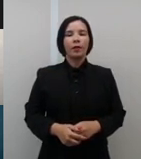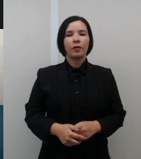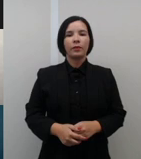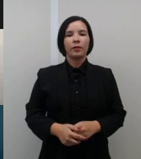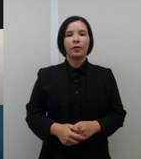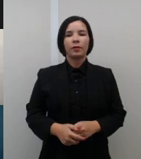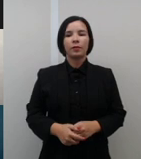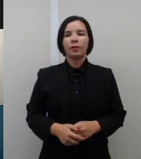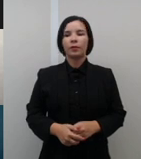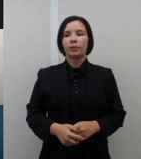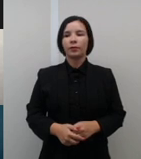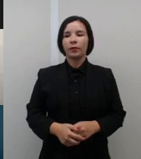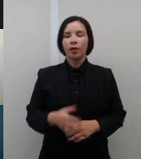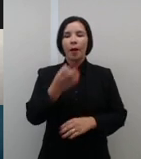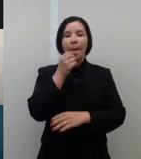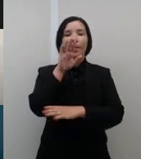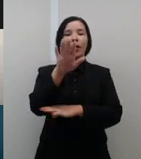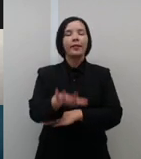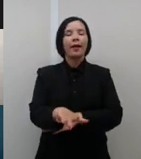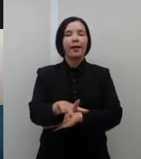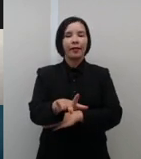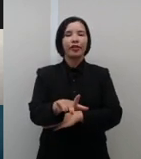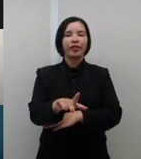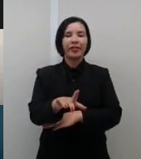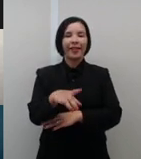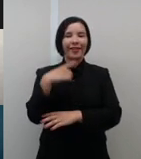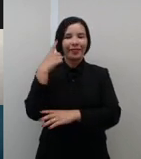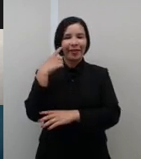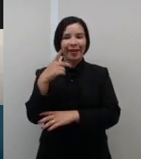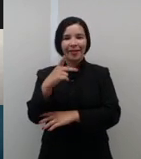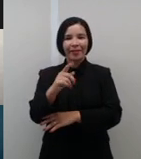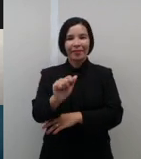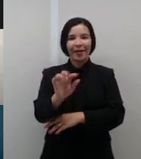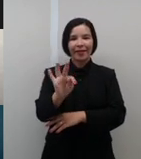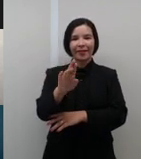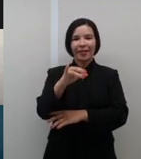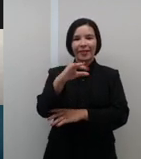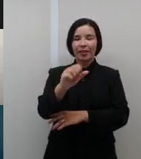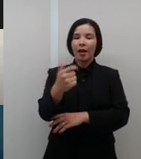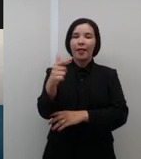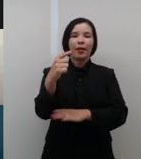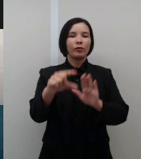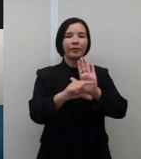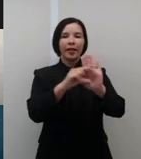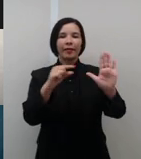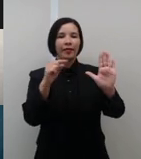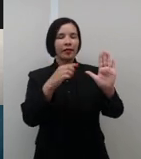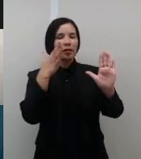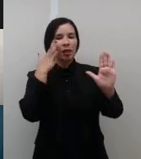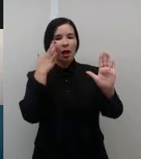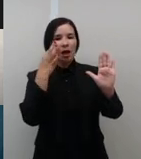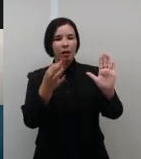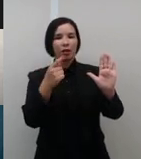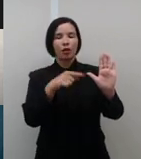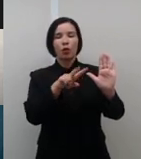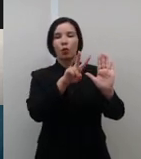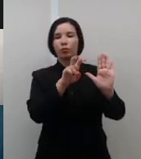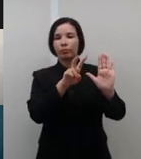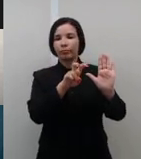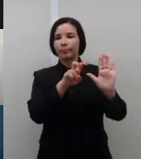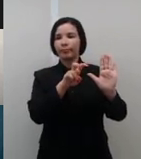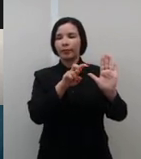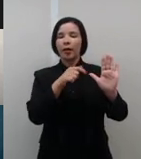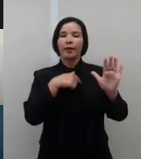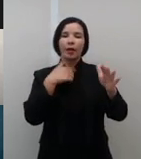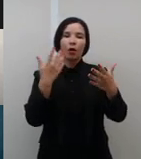Boa tarde, doutora Patrícia. Boa tarde. Boa tarde. Como não há aqui um destaque aqui no sistema e o resultado é favorável, que é a